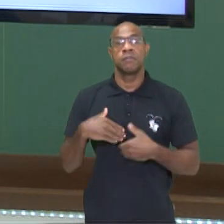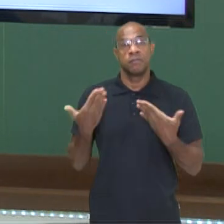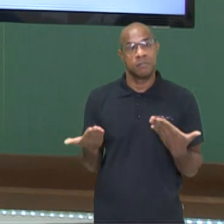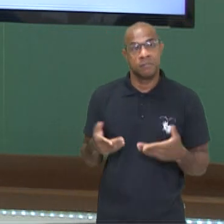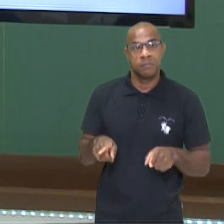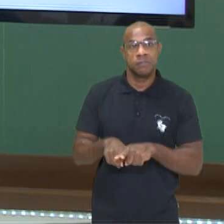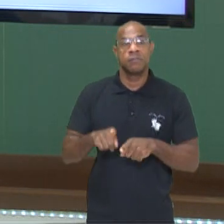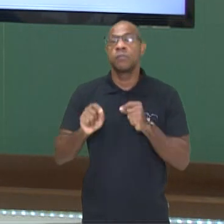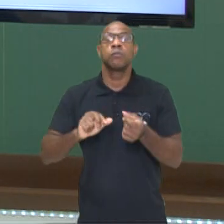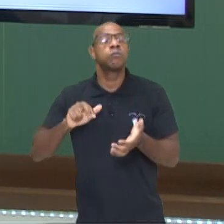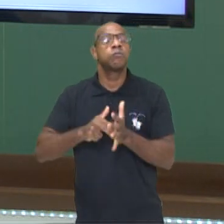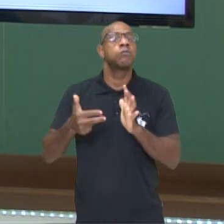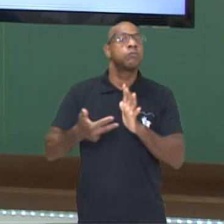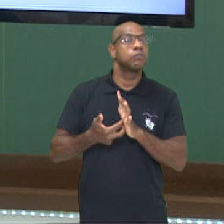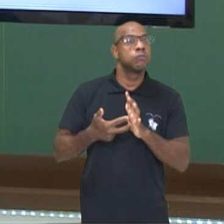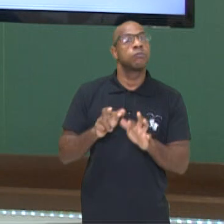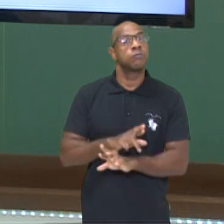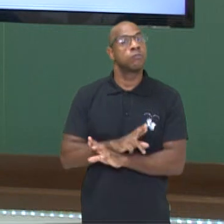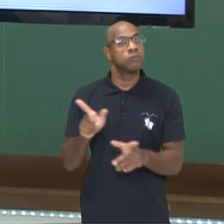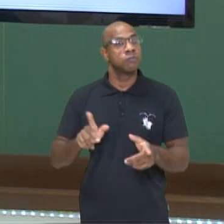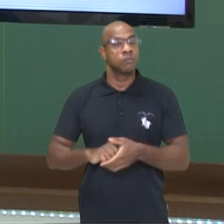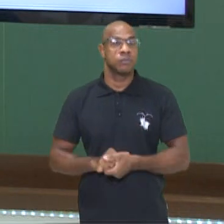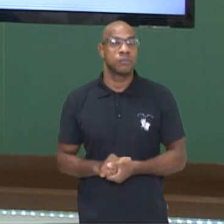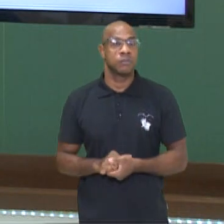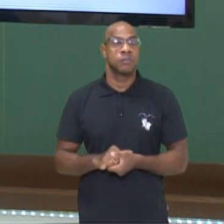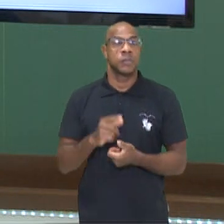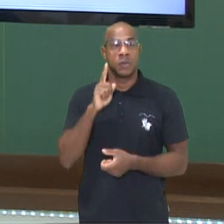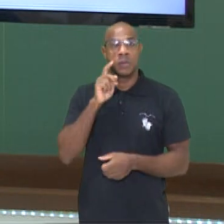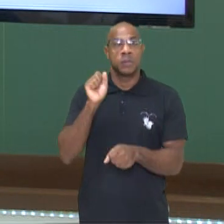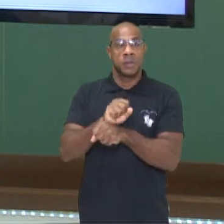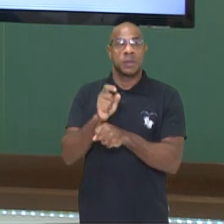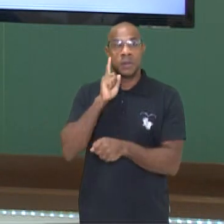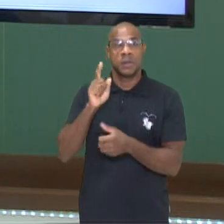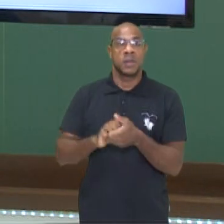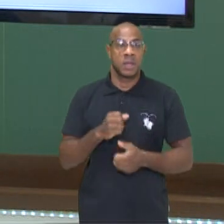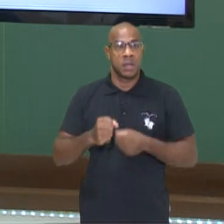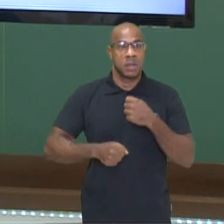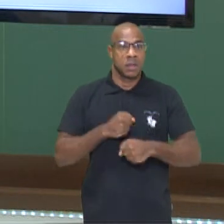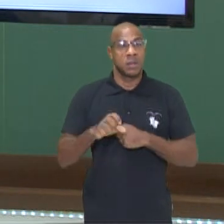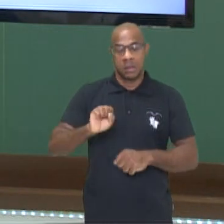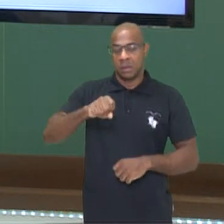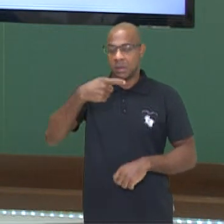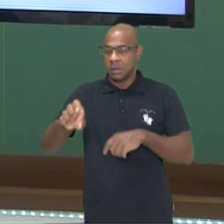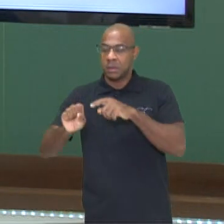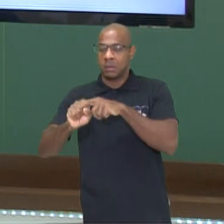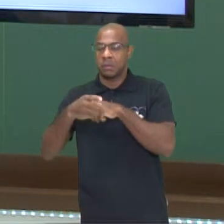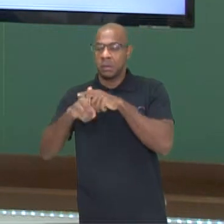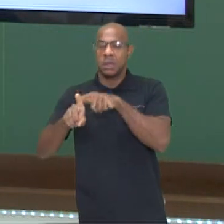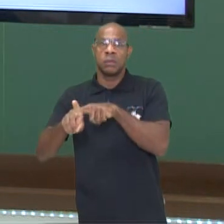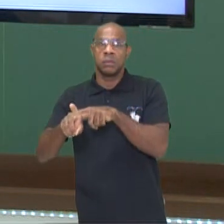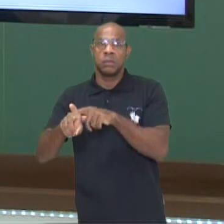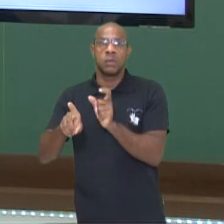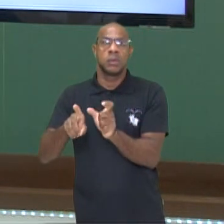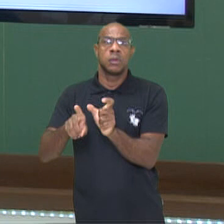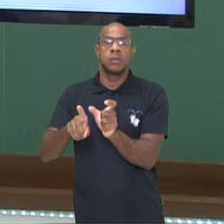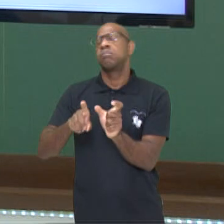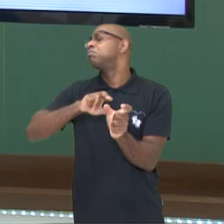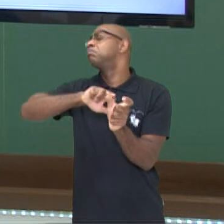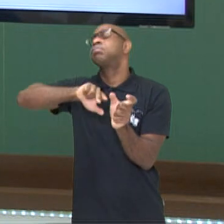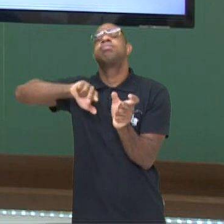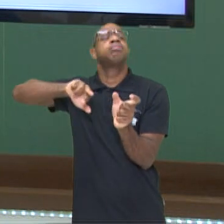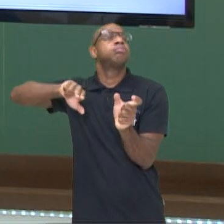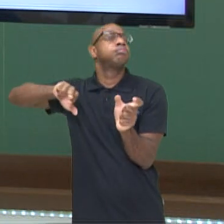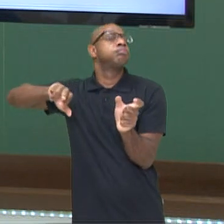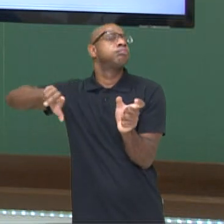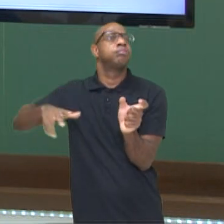nível de significado. Se nós parássemos aqui, a corrida ou a caminhada são, elas podem ser uma infinidade